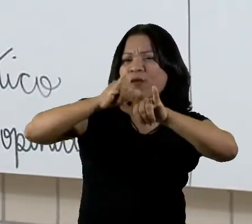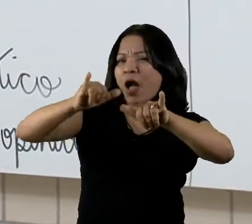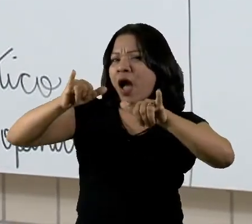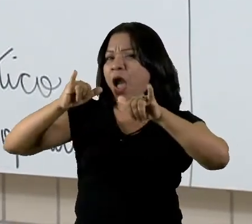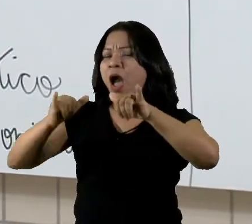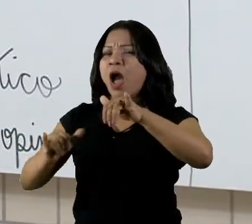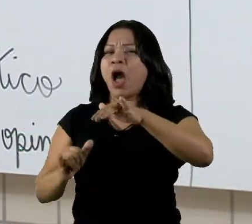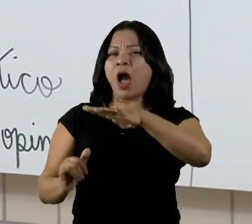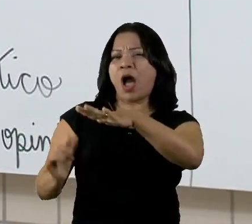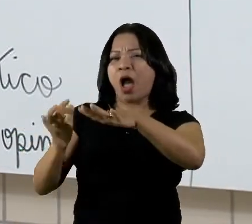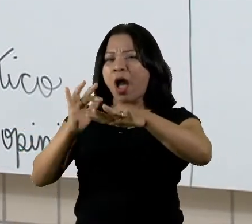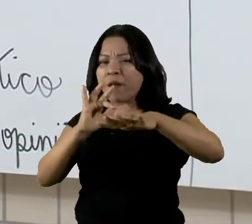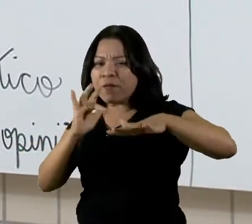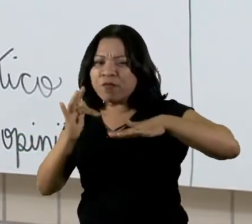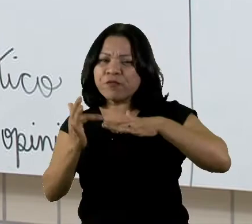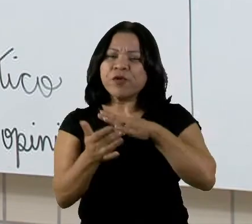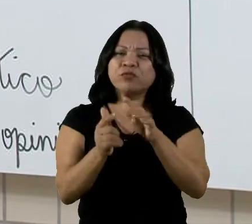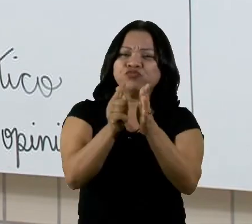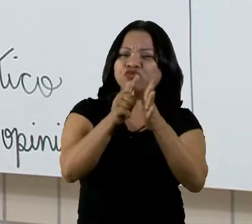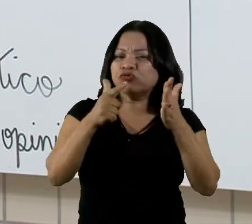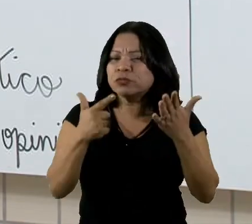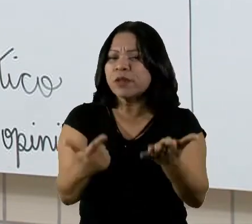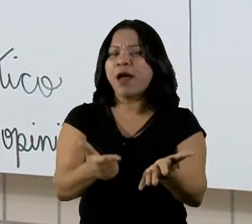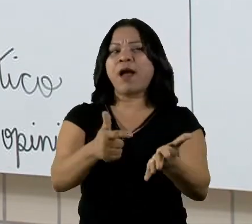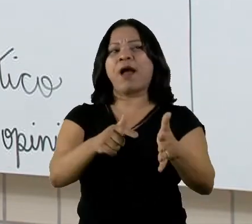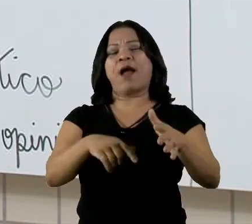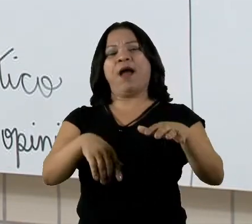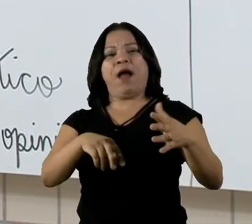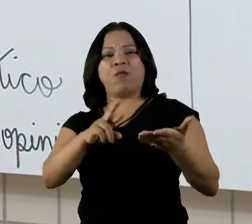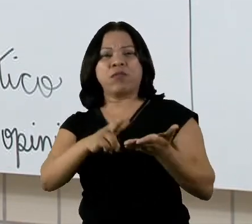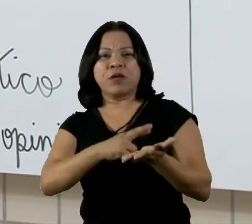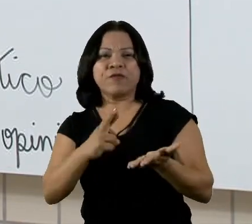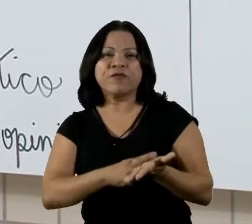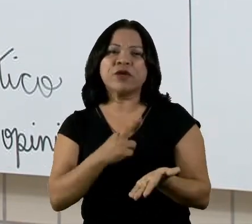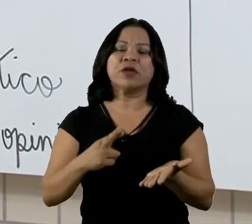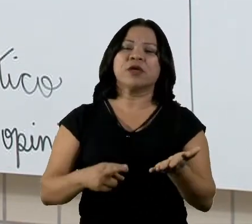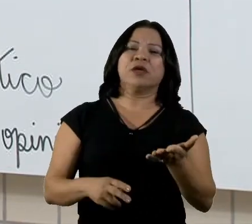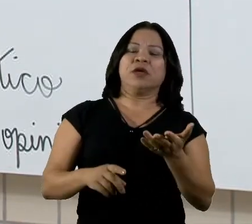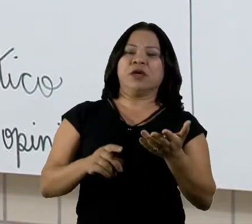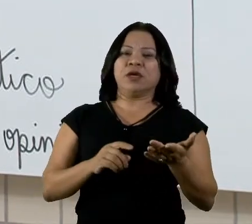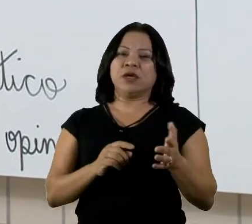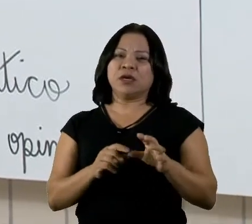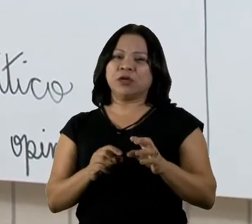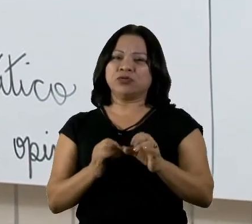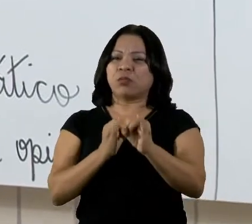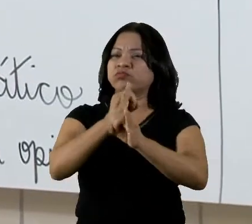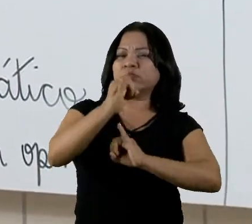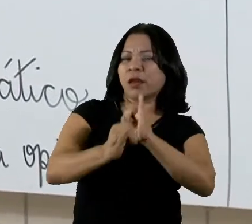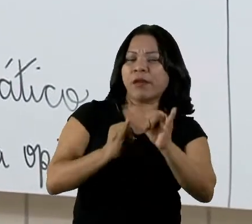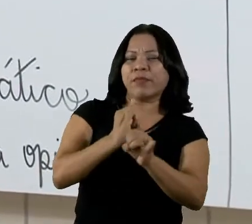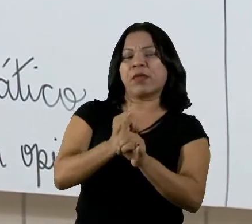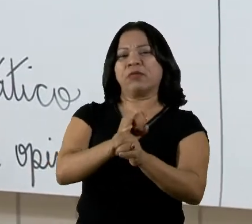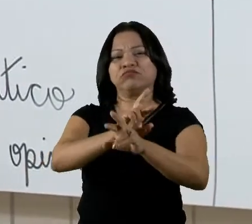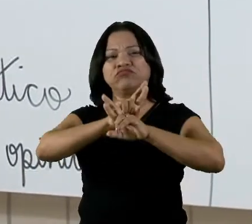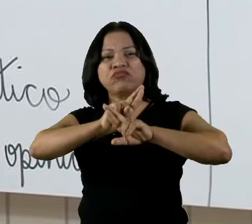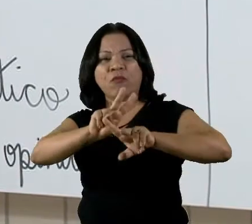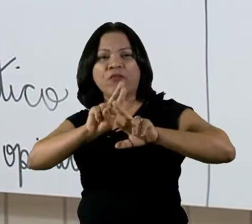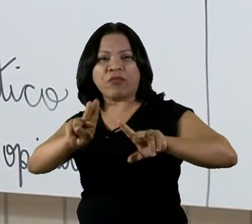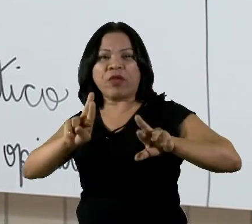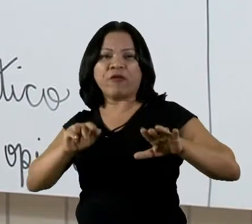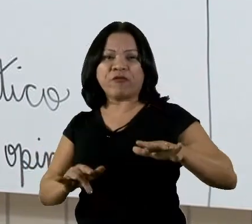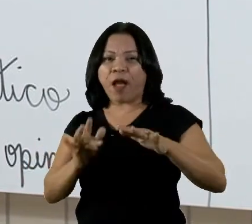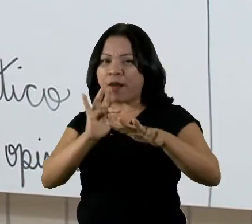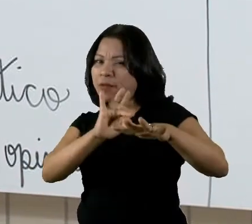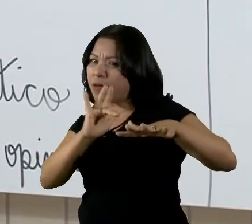mídias, vários veículos, jornal impresso, revista, blogs, ela é... Redes